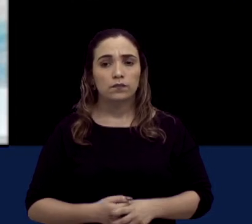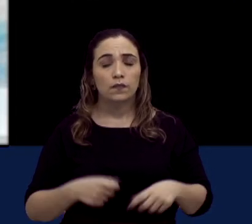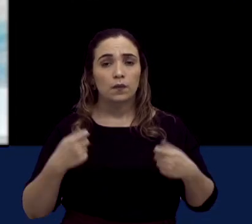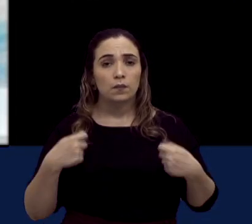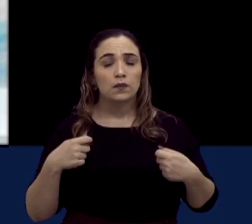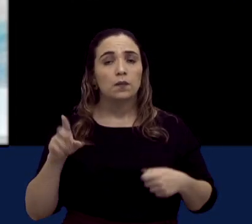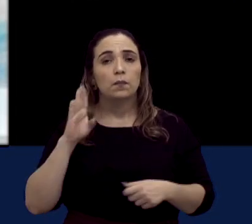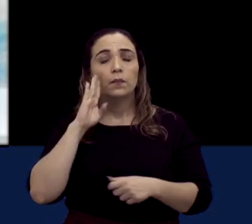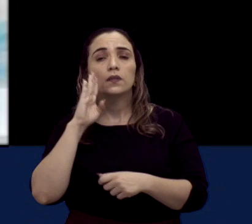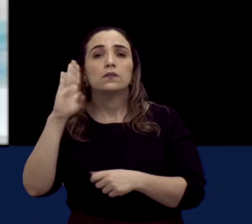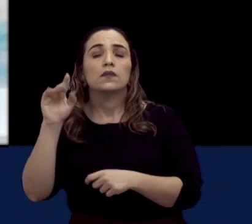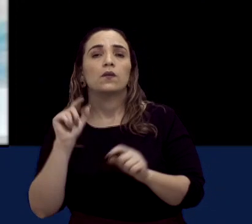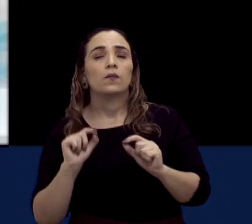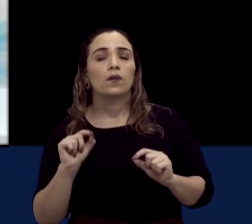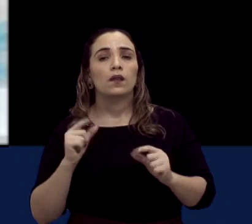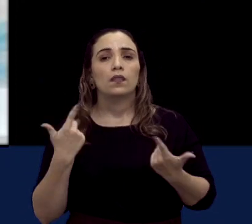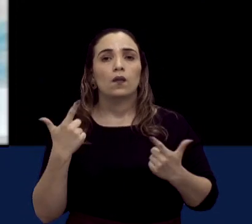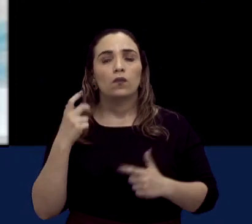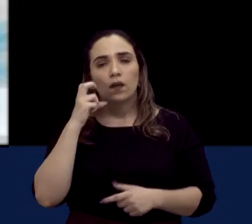fins lucrativos.